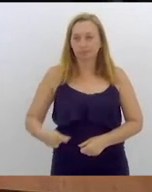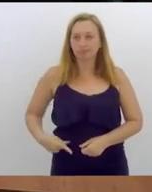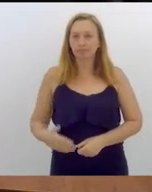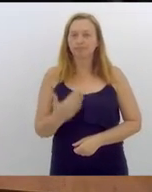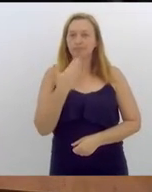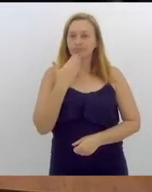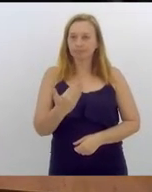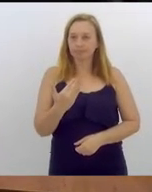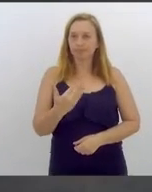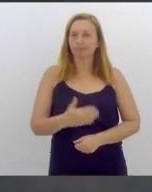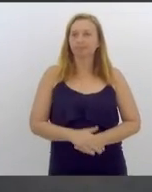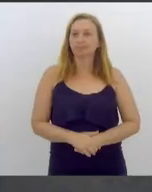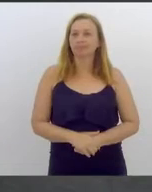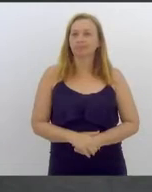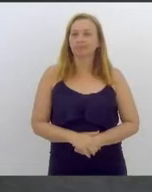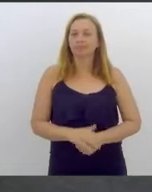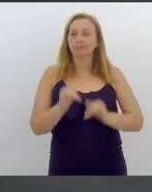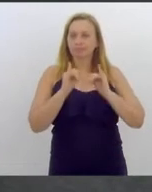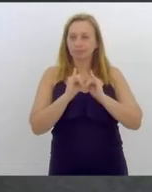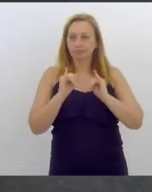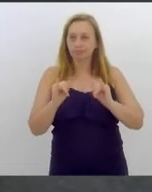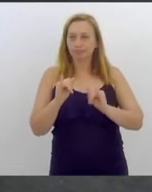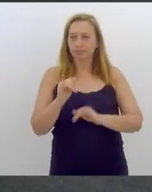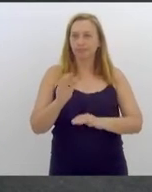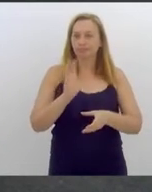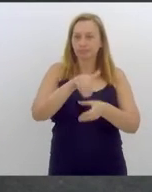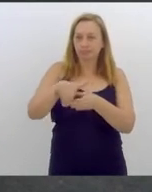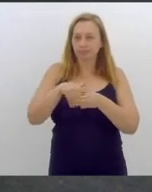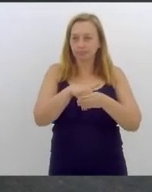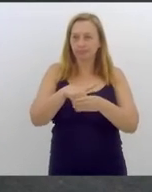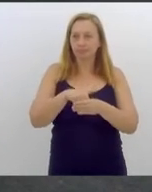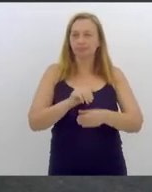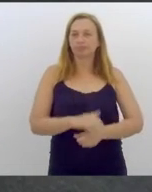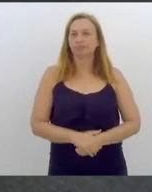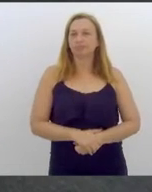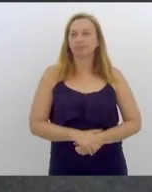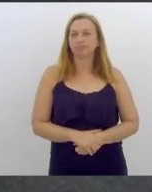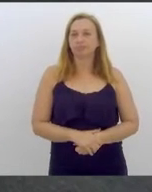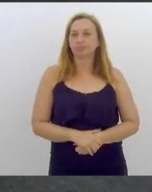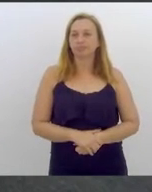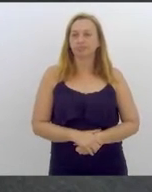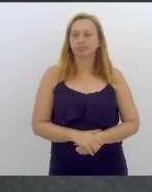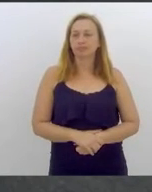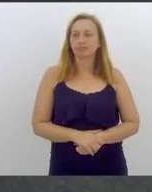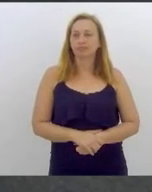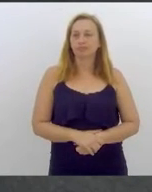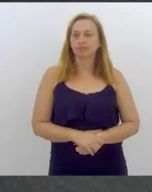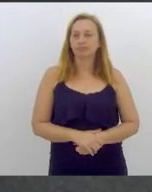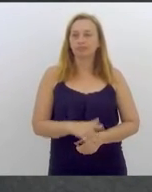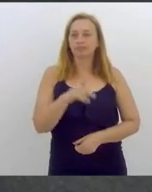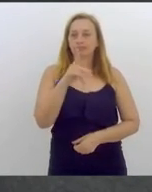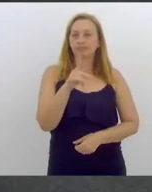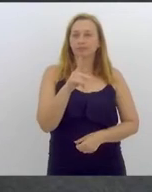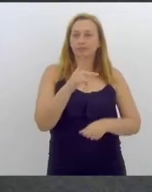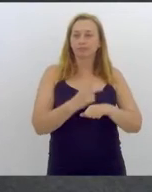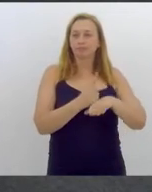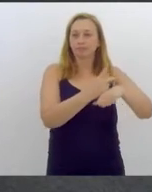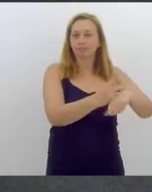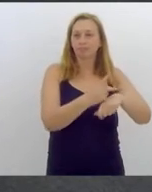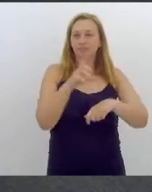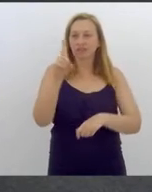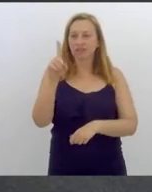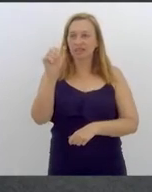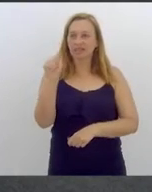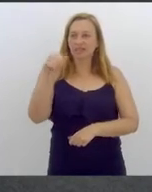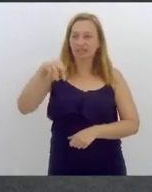eu pedi para declaração de voto na no prêmio Dandara que foi